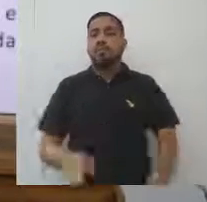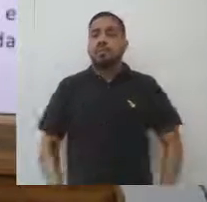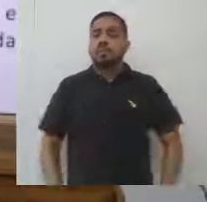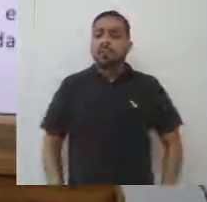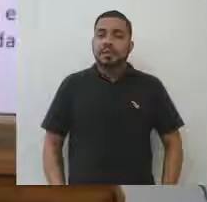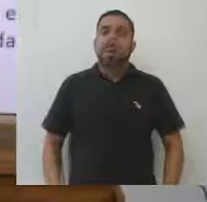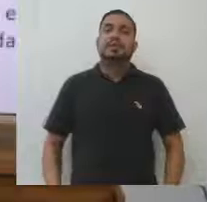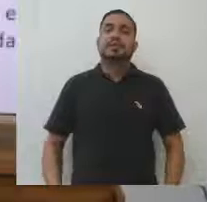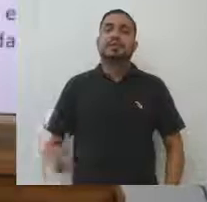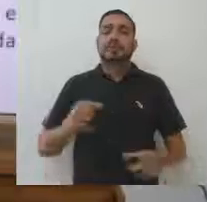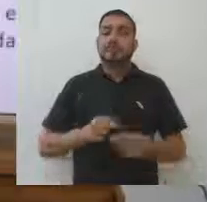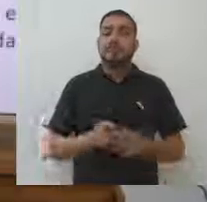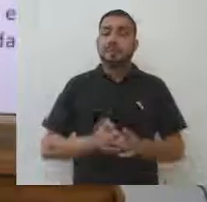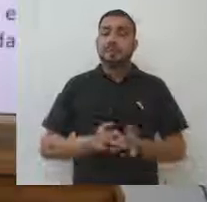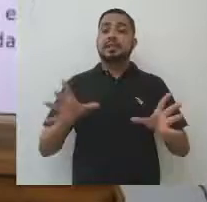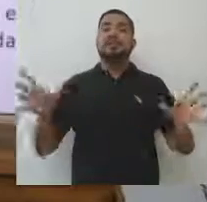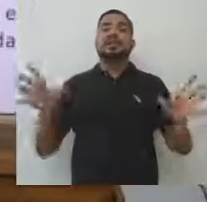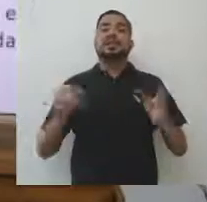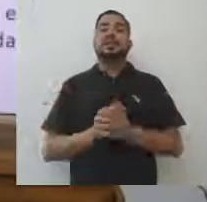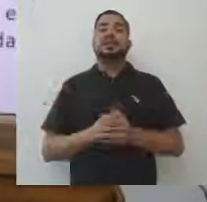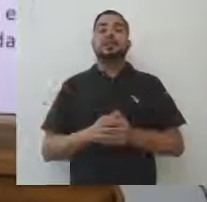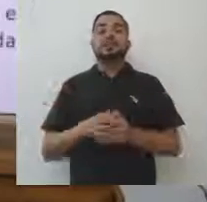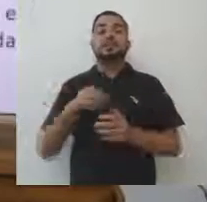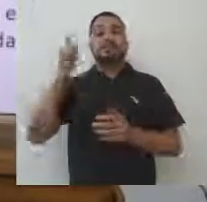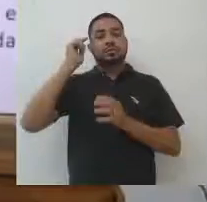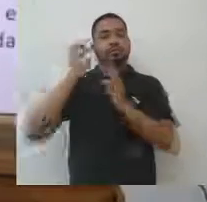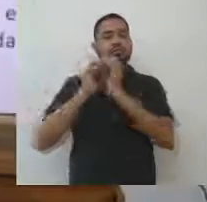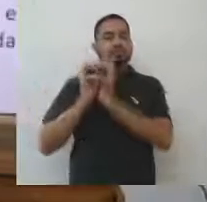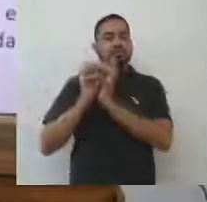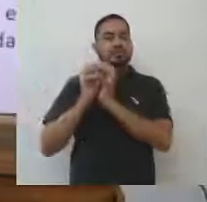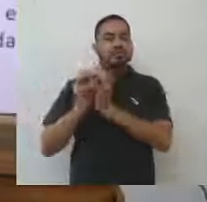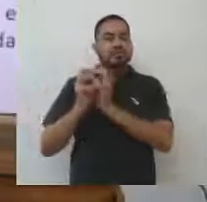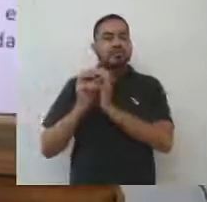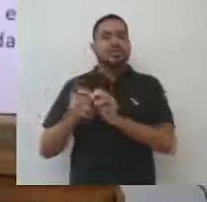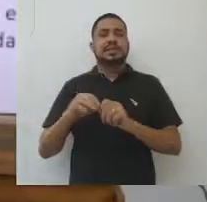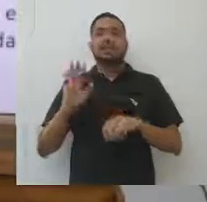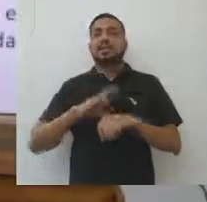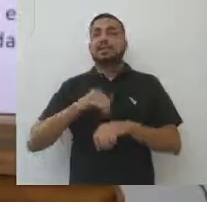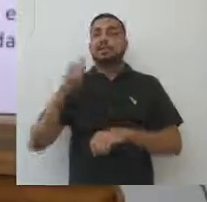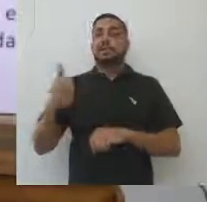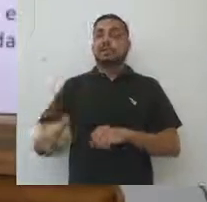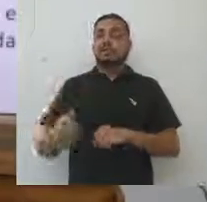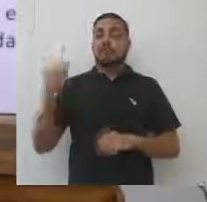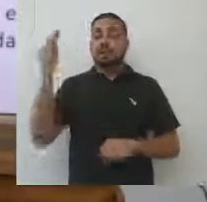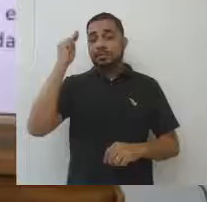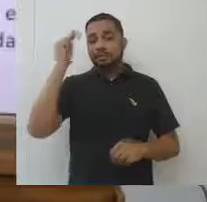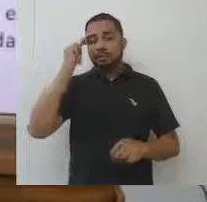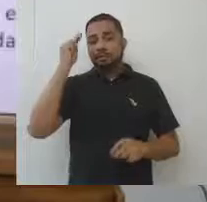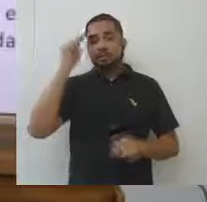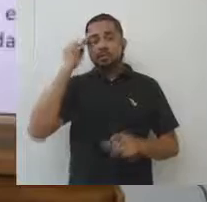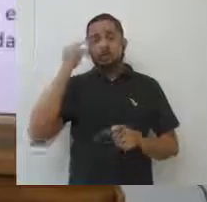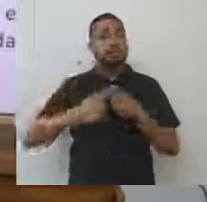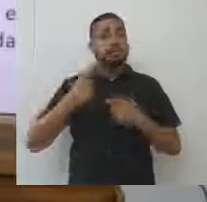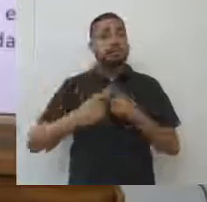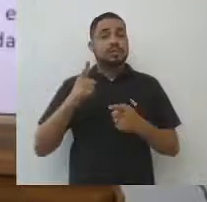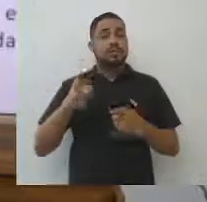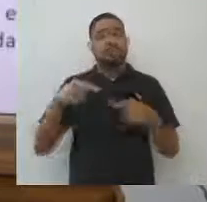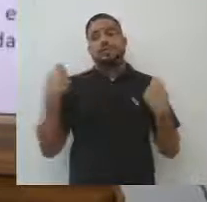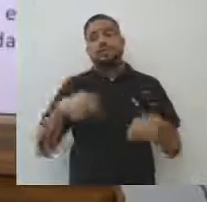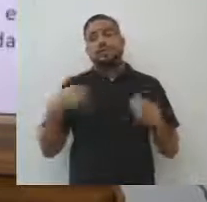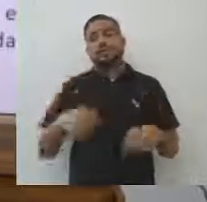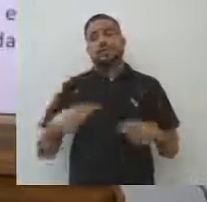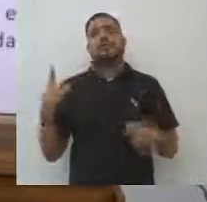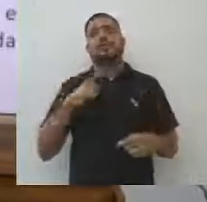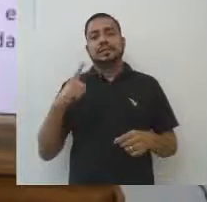ativar a sinapse entre os neurônios e aí melhorando a questão da memória, porque você vai precisar ter